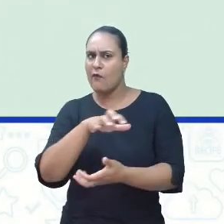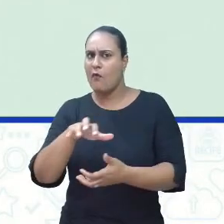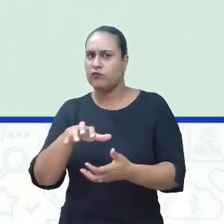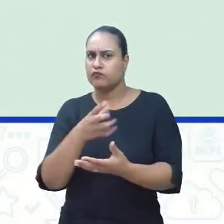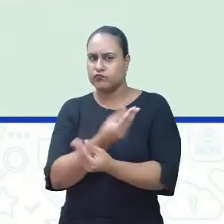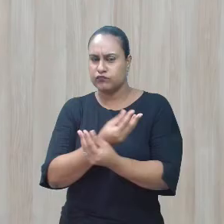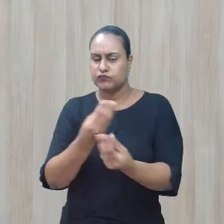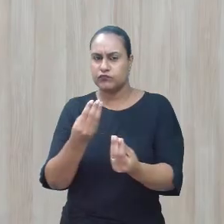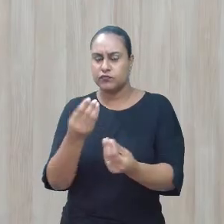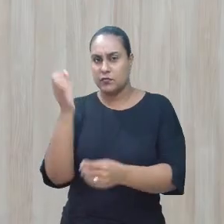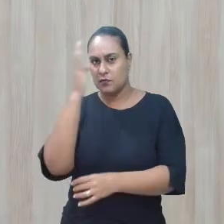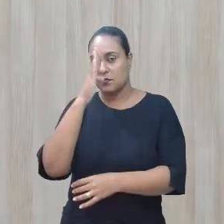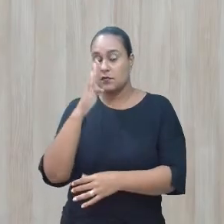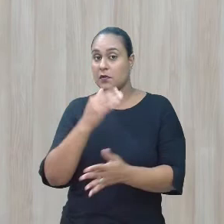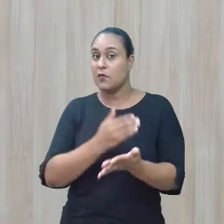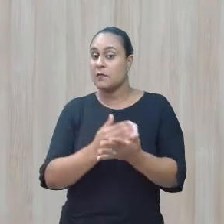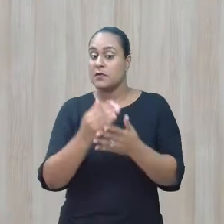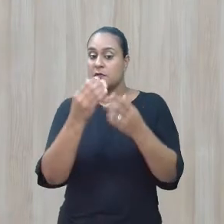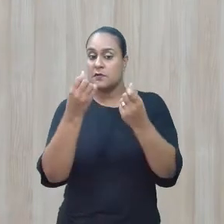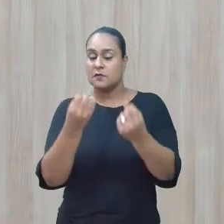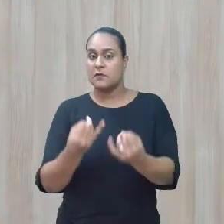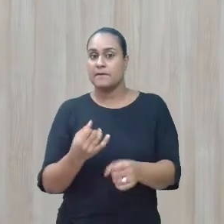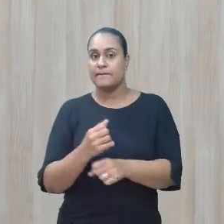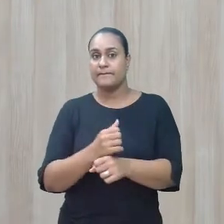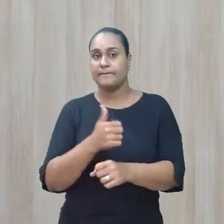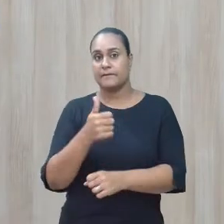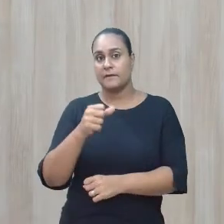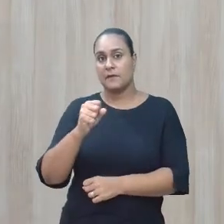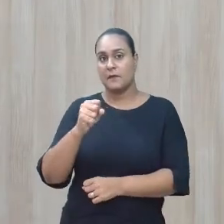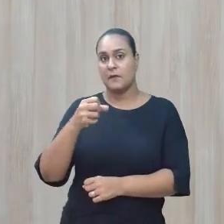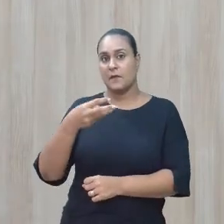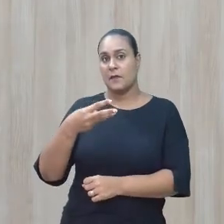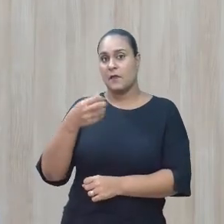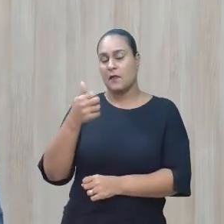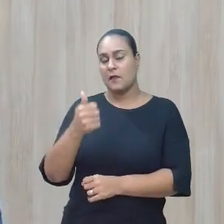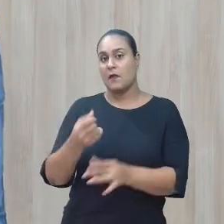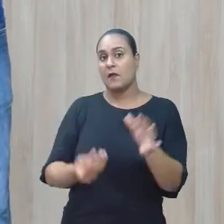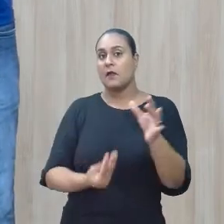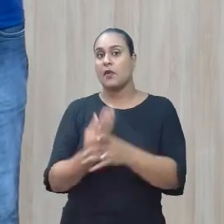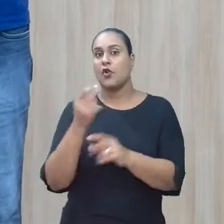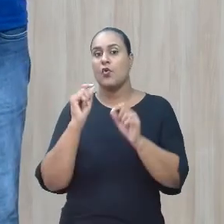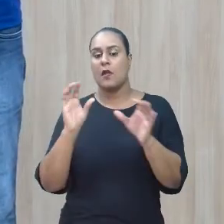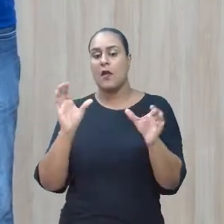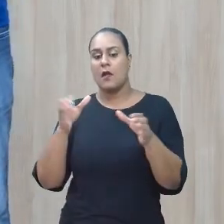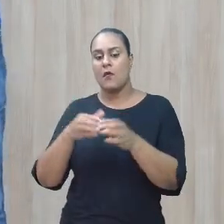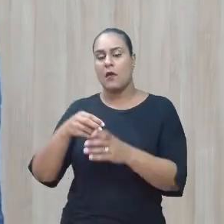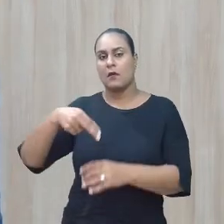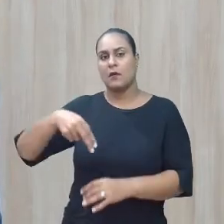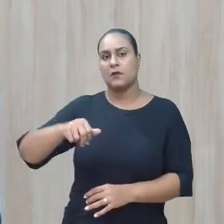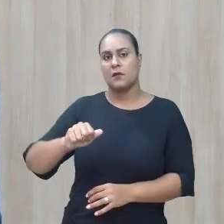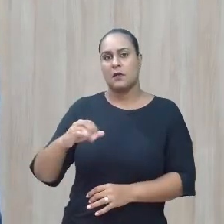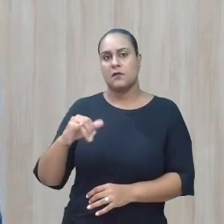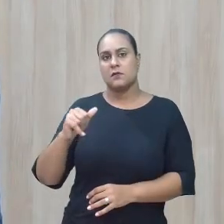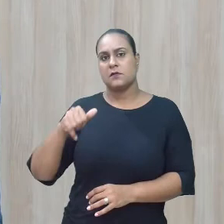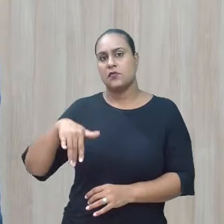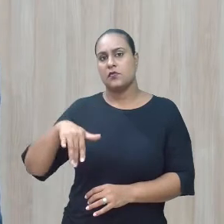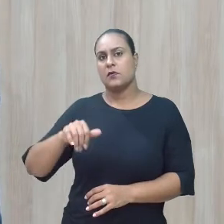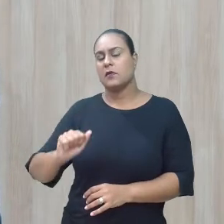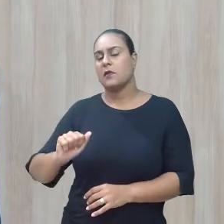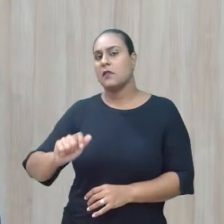que em 1831 se montou a Guarda Nacional. E essa Guarda Nacional, gente, ela tinha justamente esse objetivo